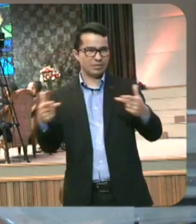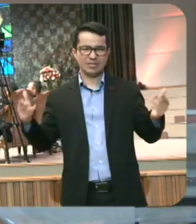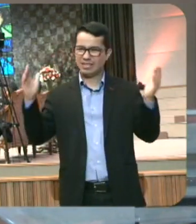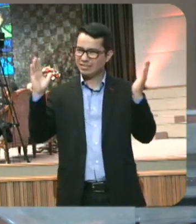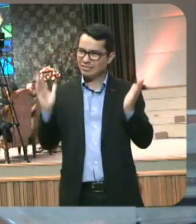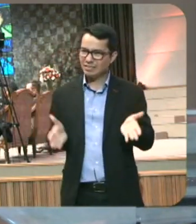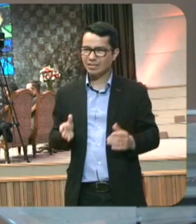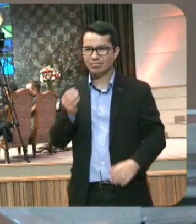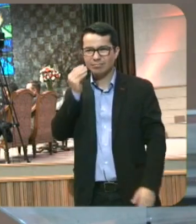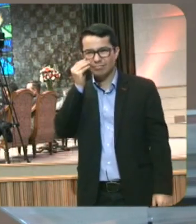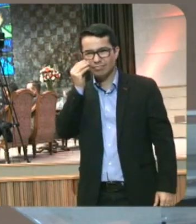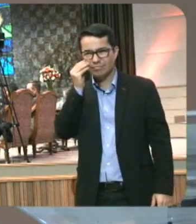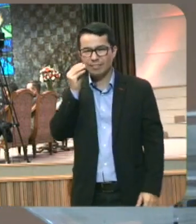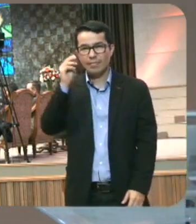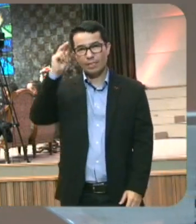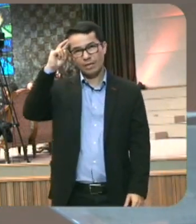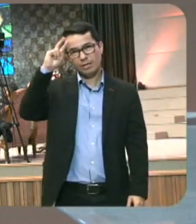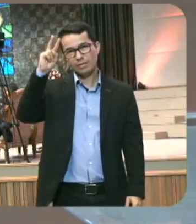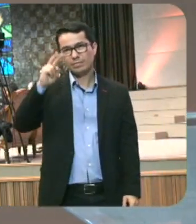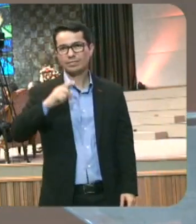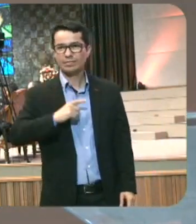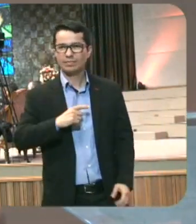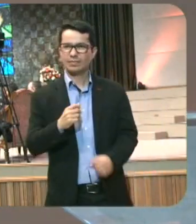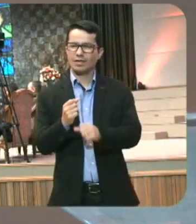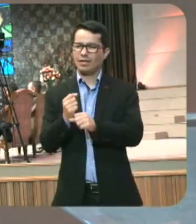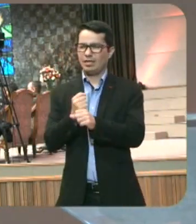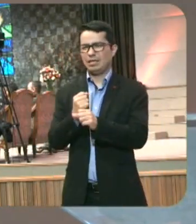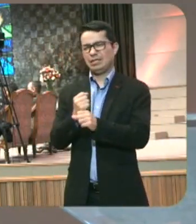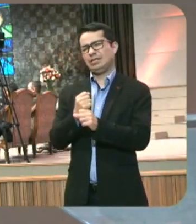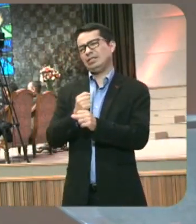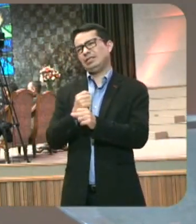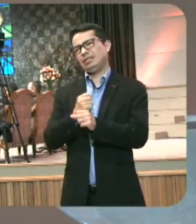Vários anos atrás, eu conheci